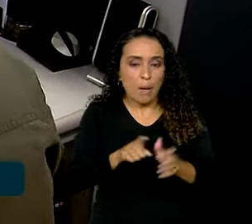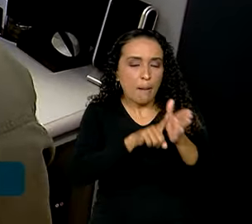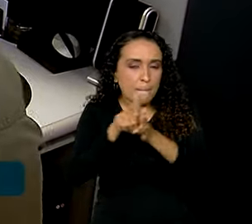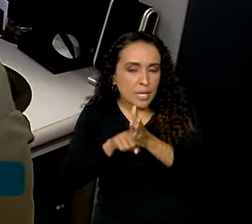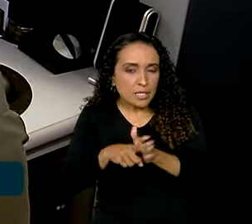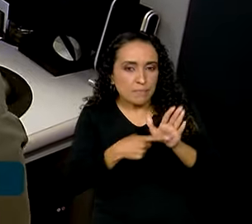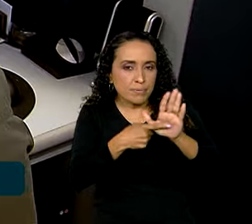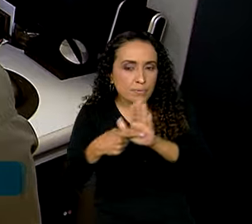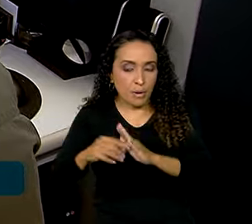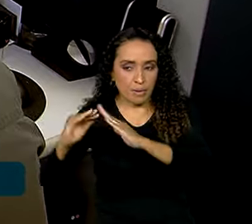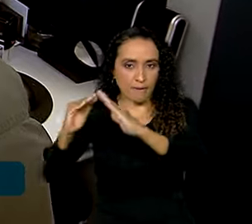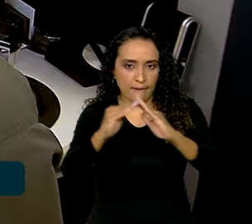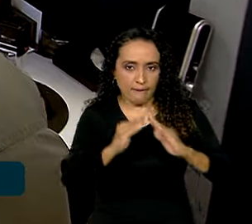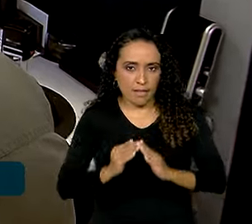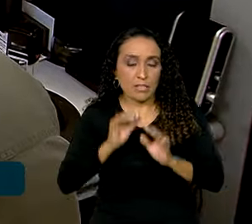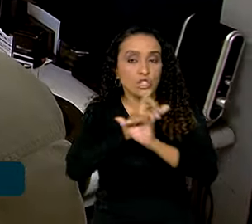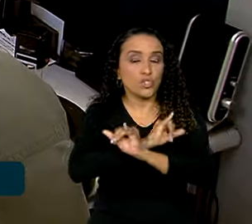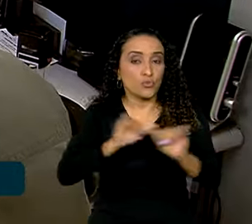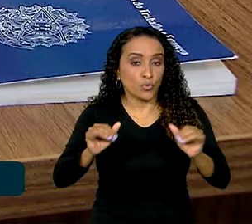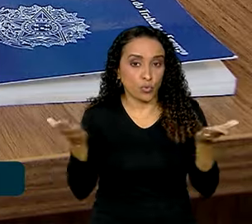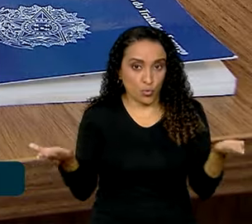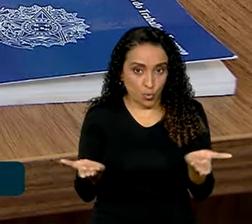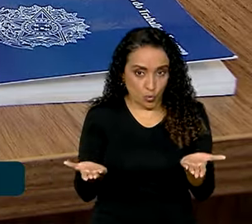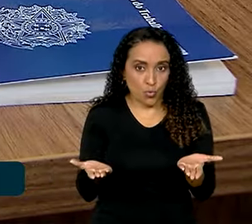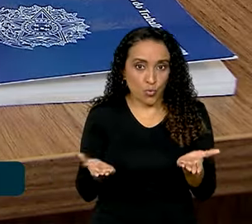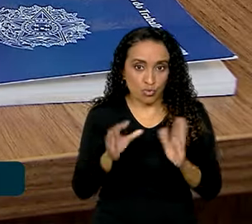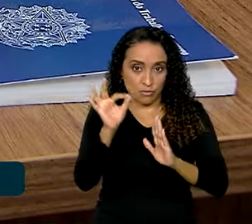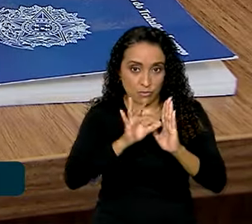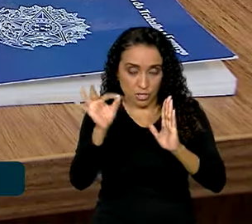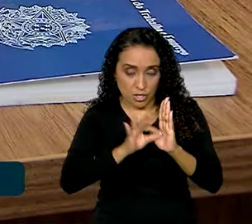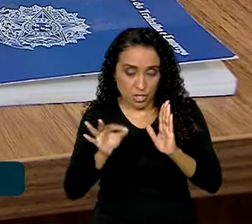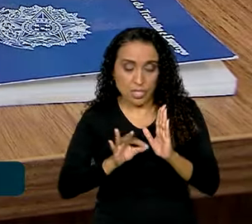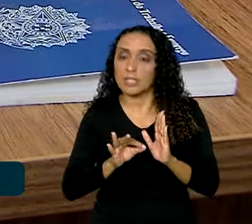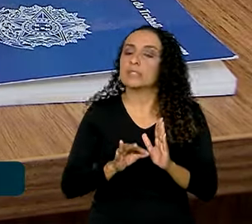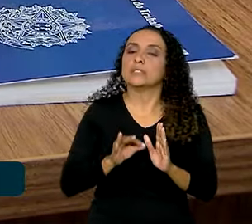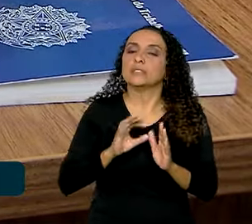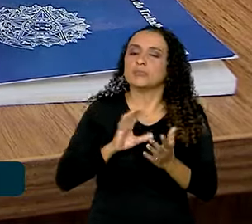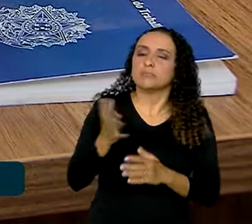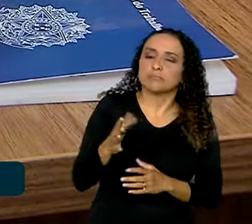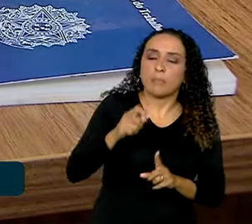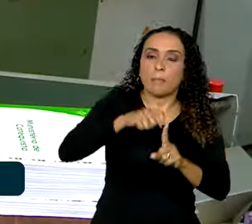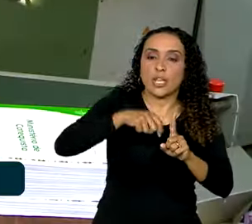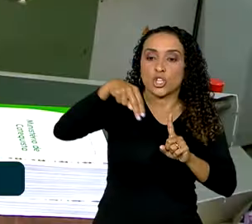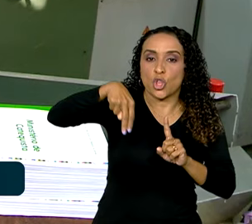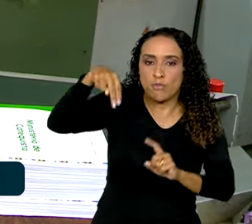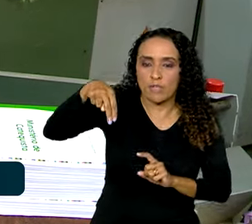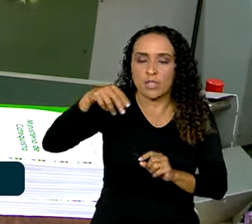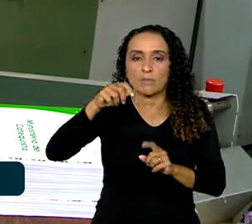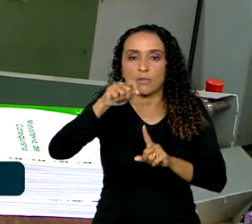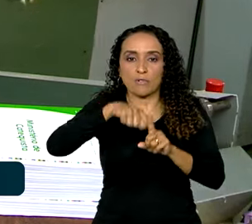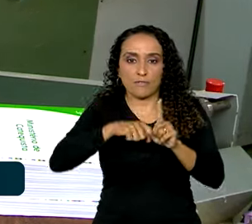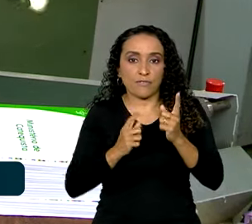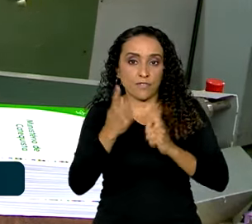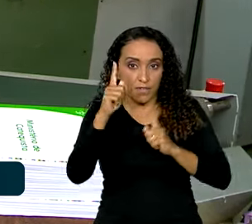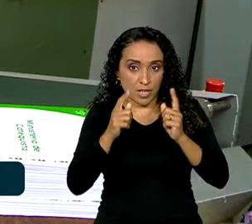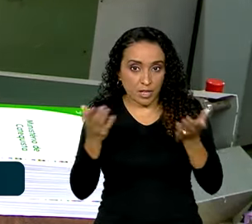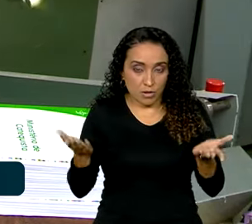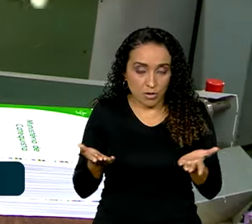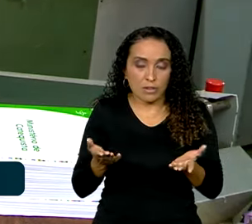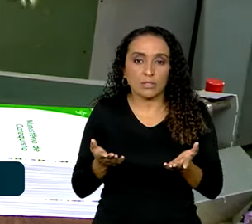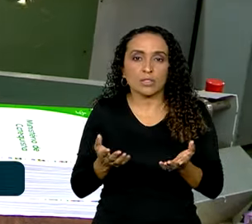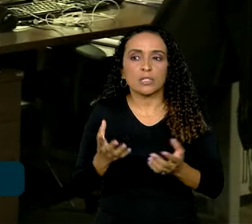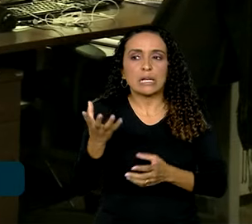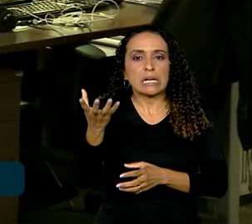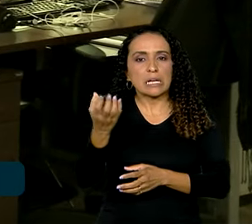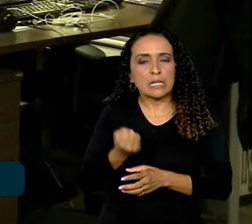por Domicílio, divulgada hoje pelo IBGE, entre novembro e fevereiro, o ganho médio no